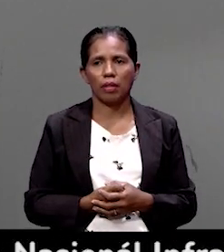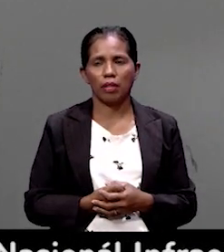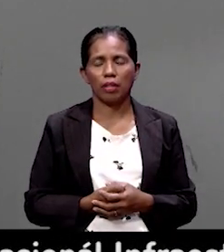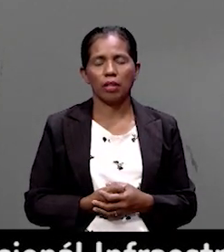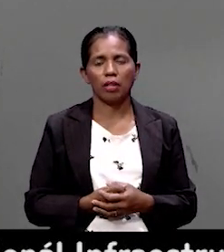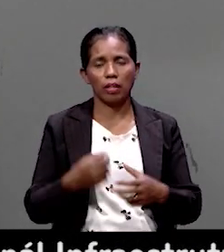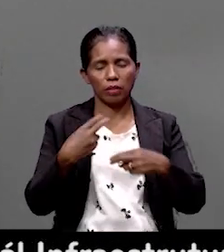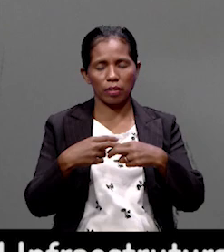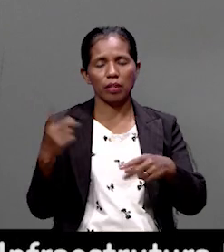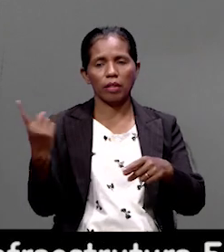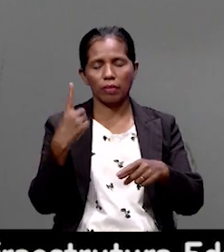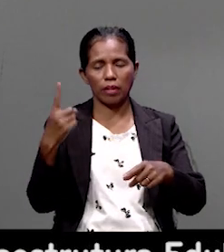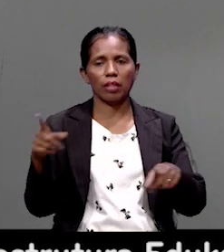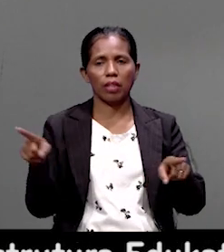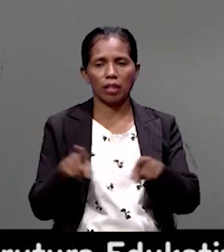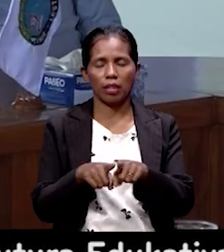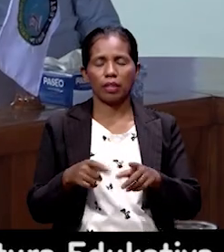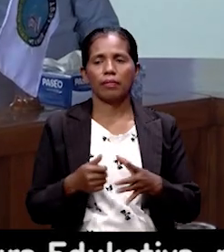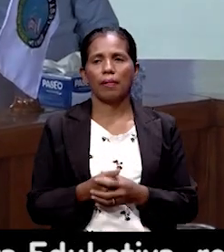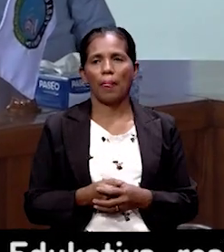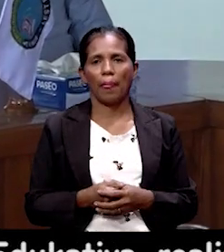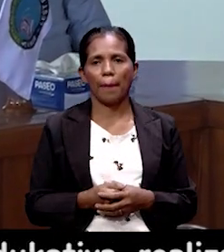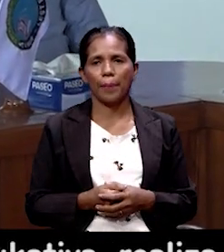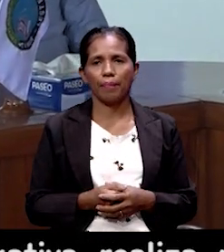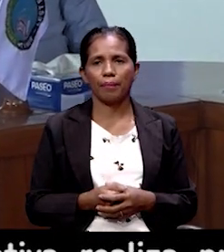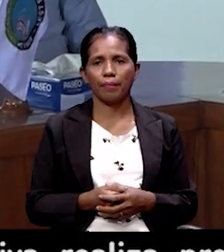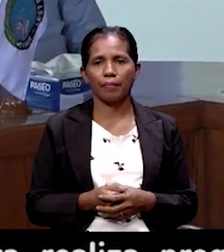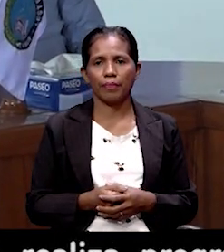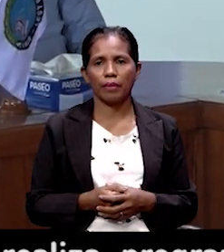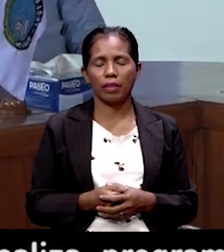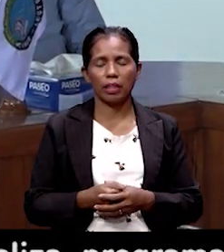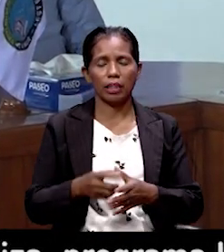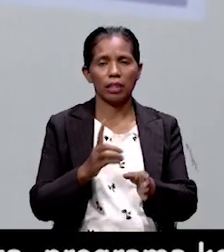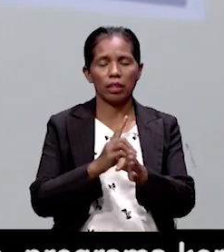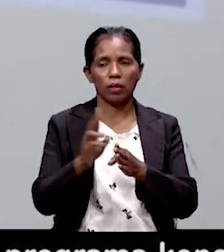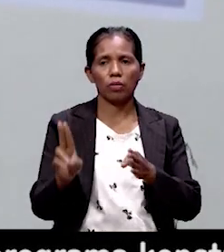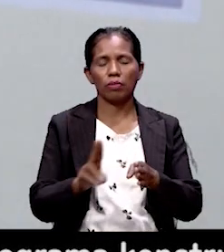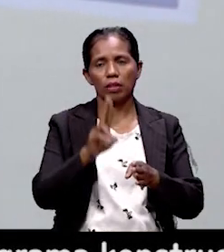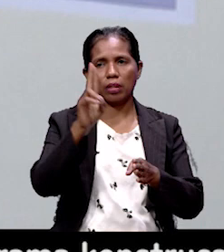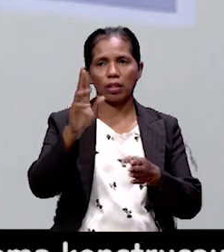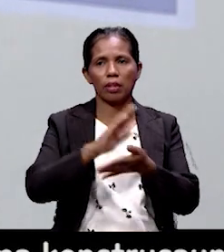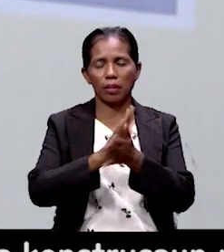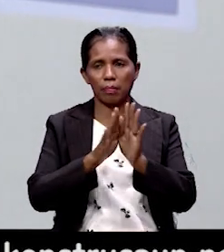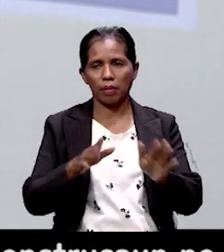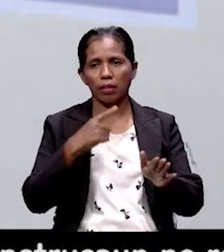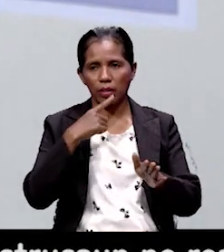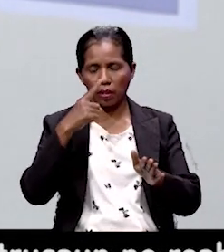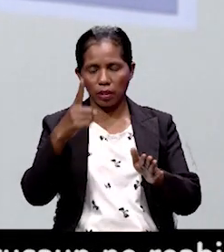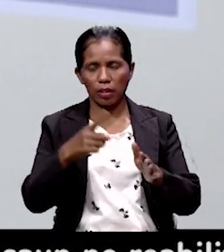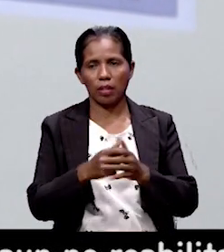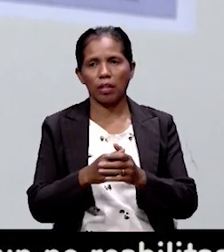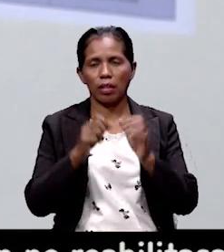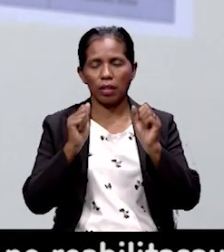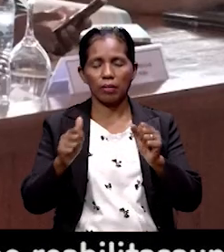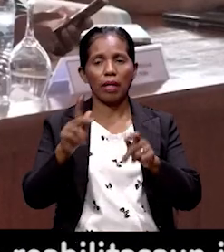sene pro no contra e tempirene Reitor Universidade da Paz, Adolmando Amaral Hateten, figura nebedet mak